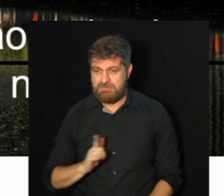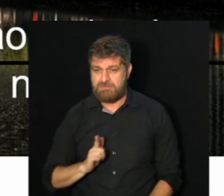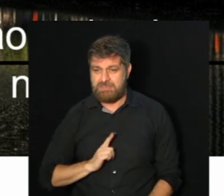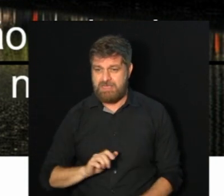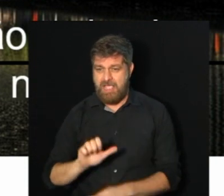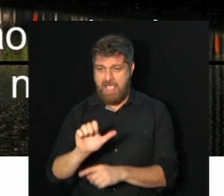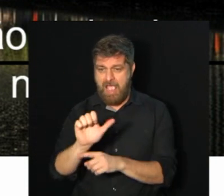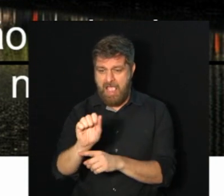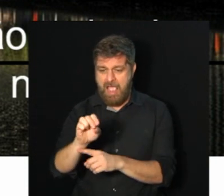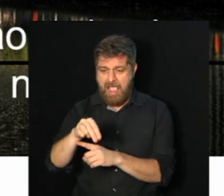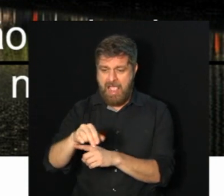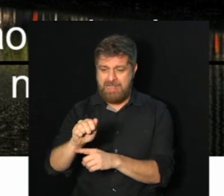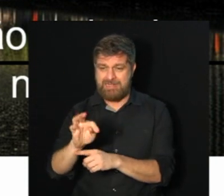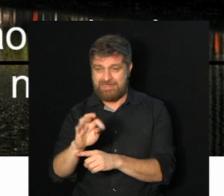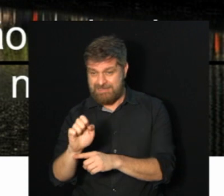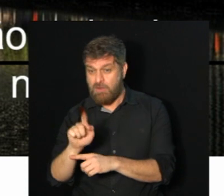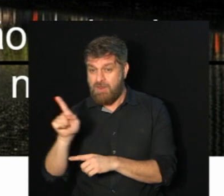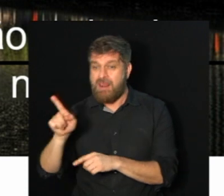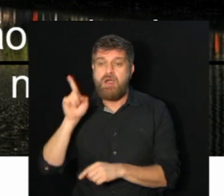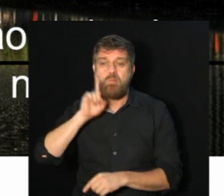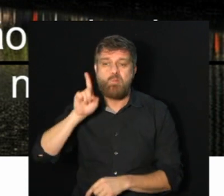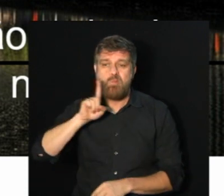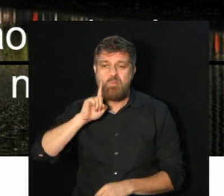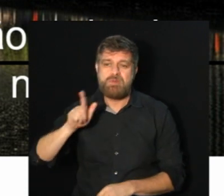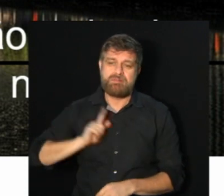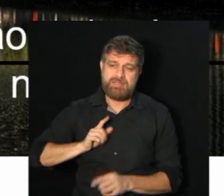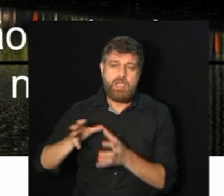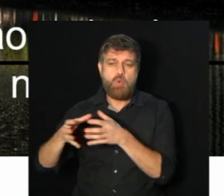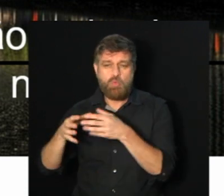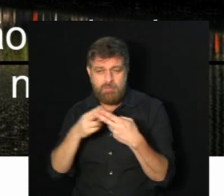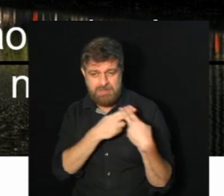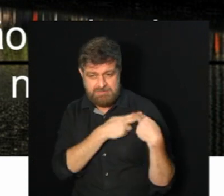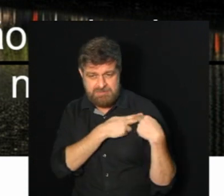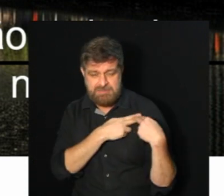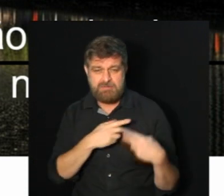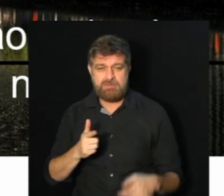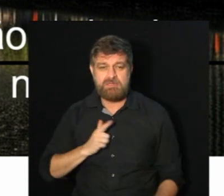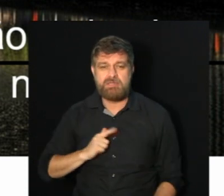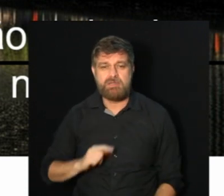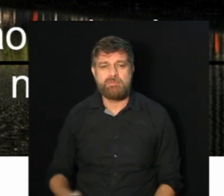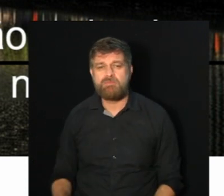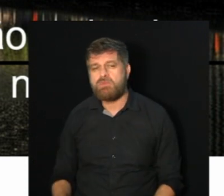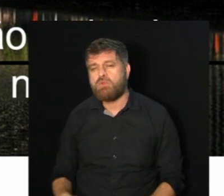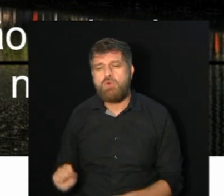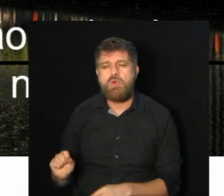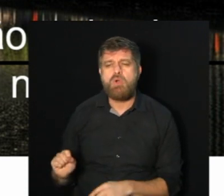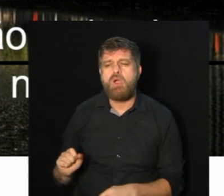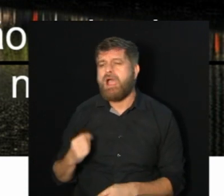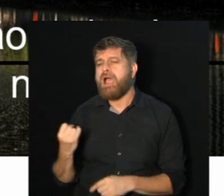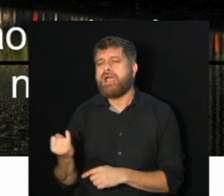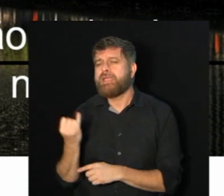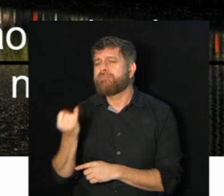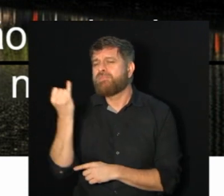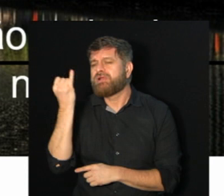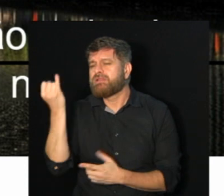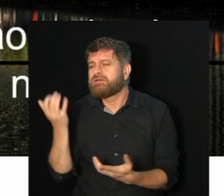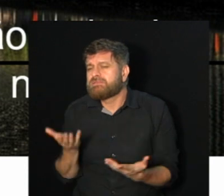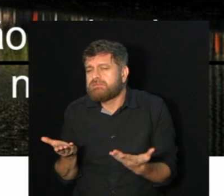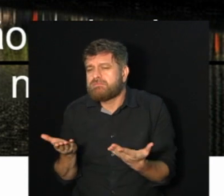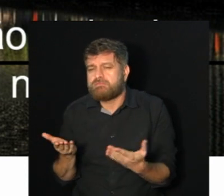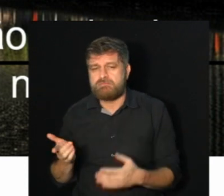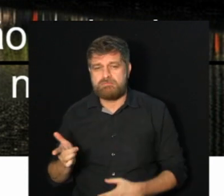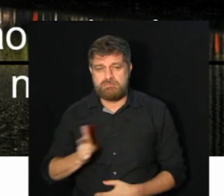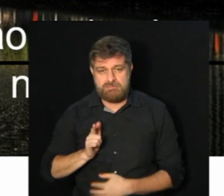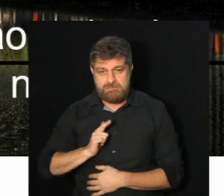e nos Estados Unidos, por exemplo, ele é dado pela FCC. Qual o valor do radioamador? Na segunda parte aí, o radioamador, ele